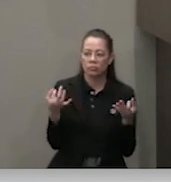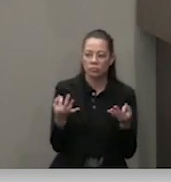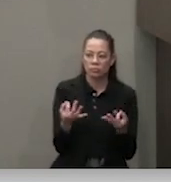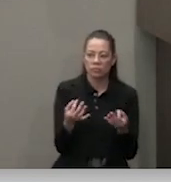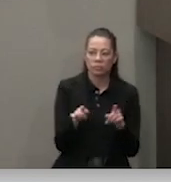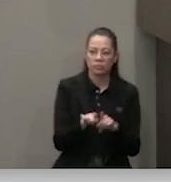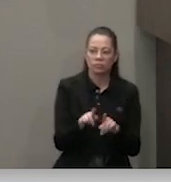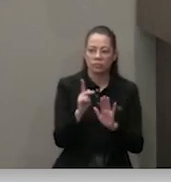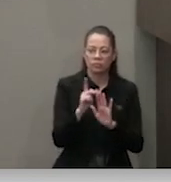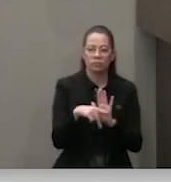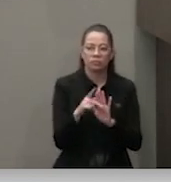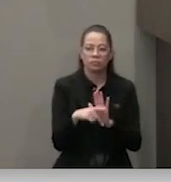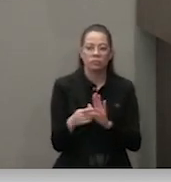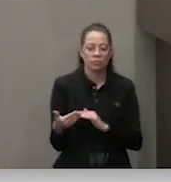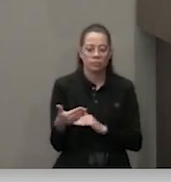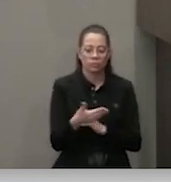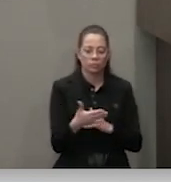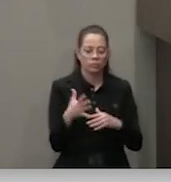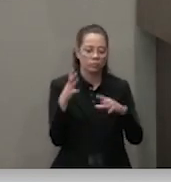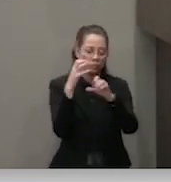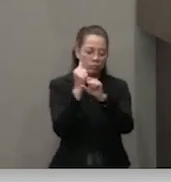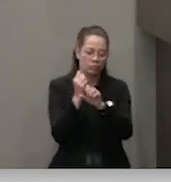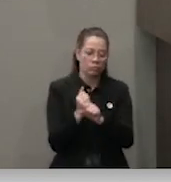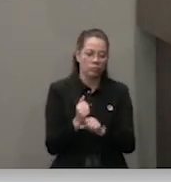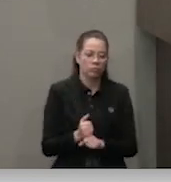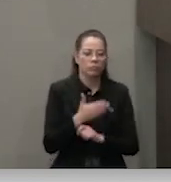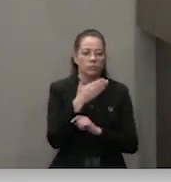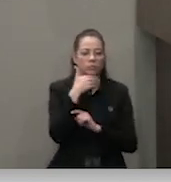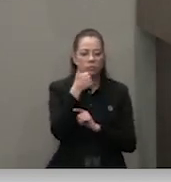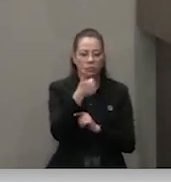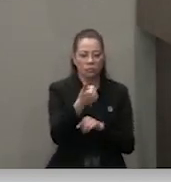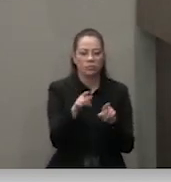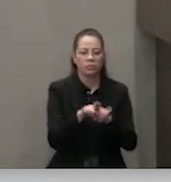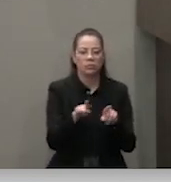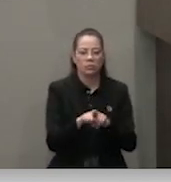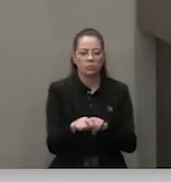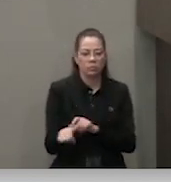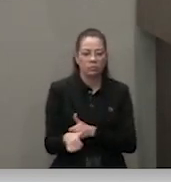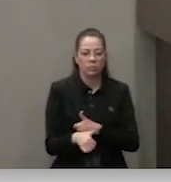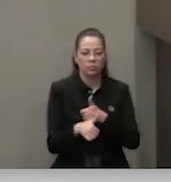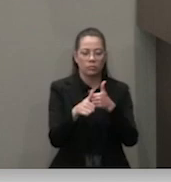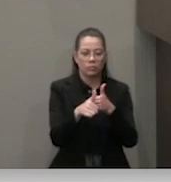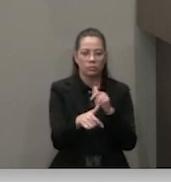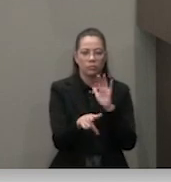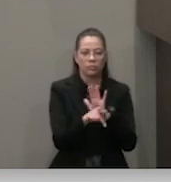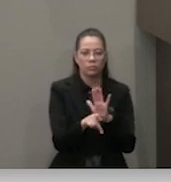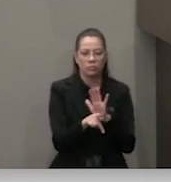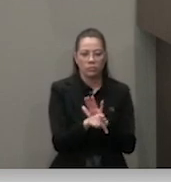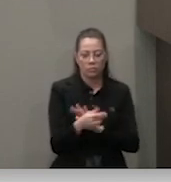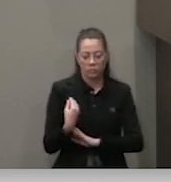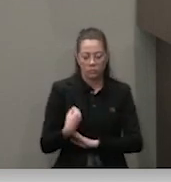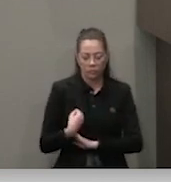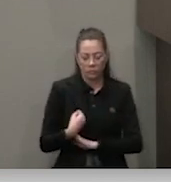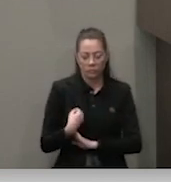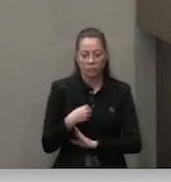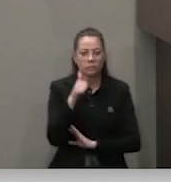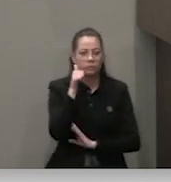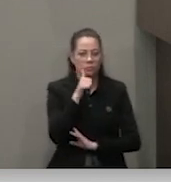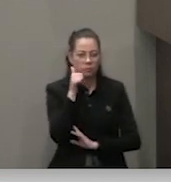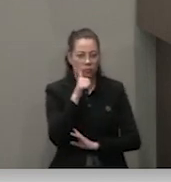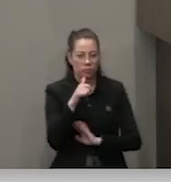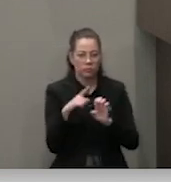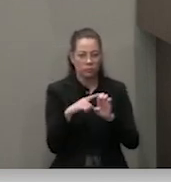esse é um projeto que vem para somar e melhorar muito a qualidade da de vida das mulheres